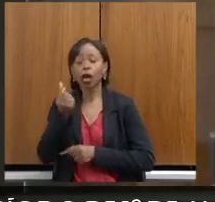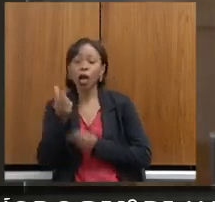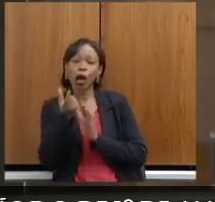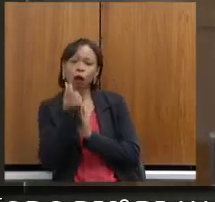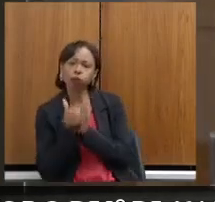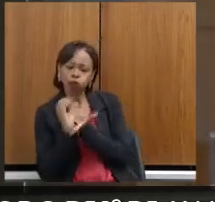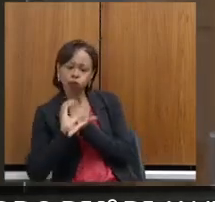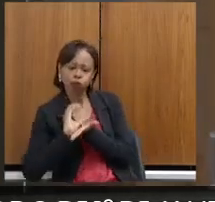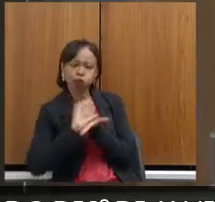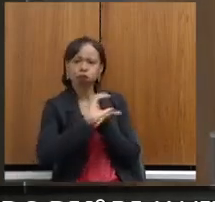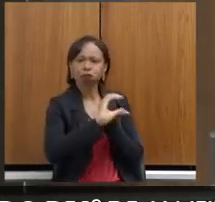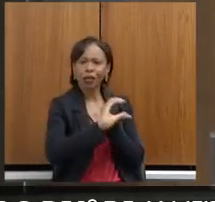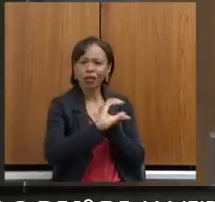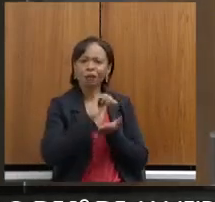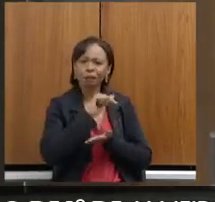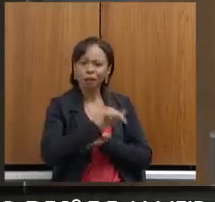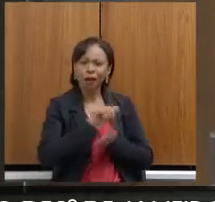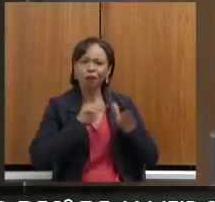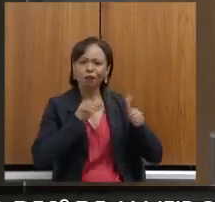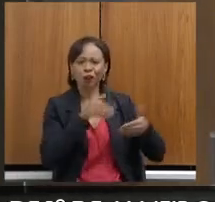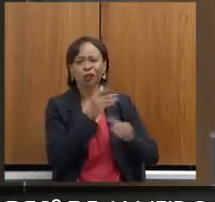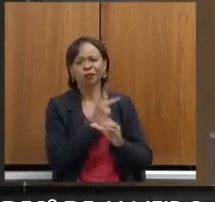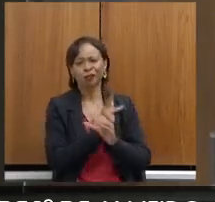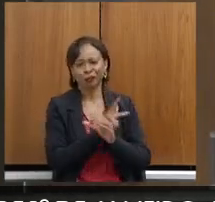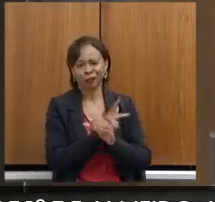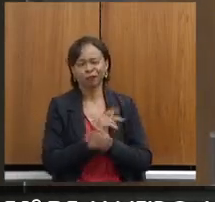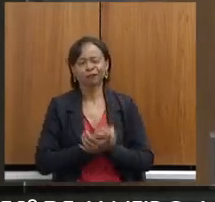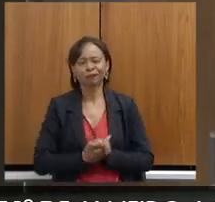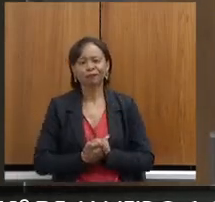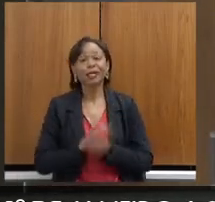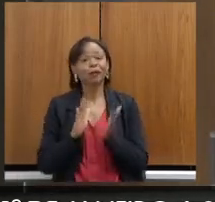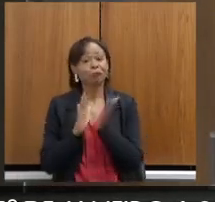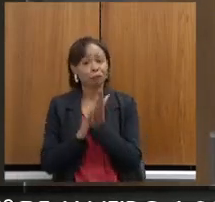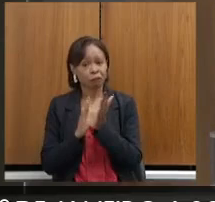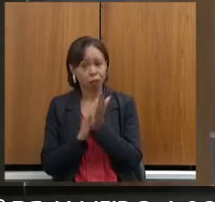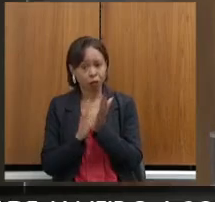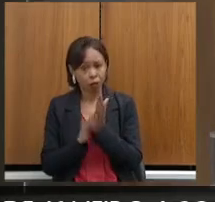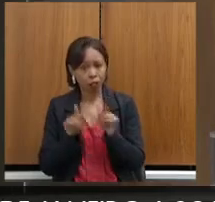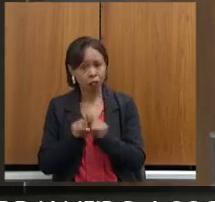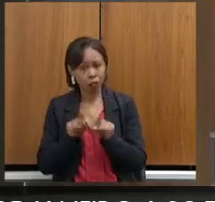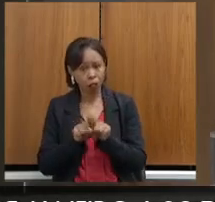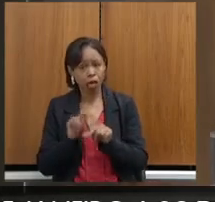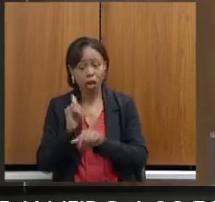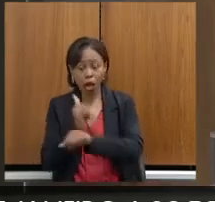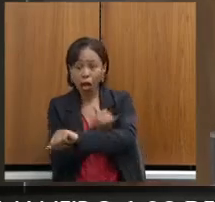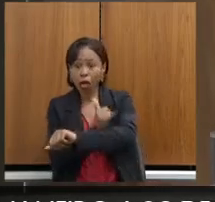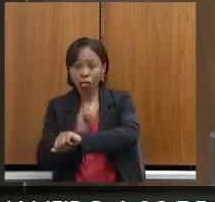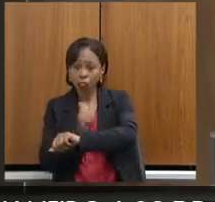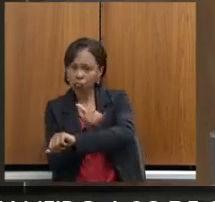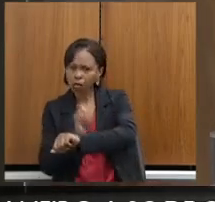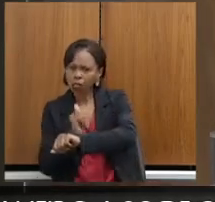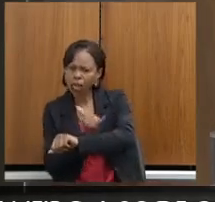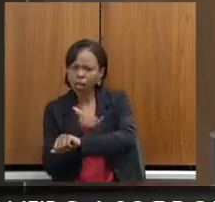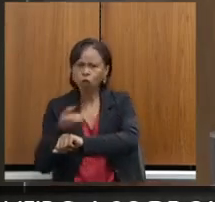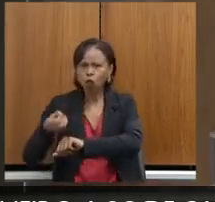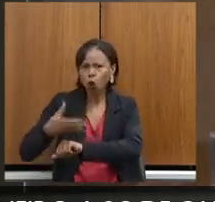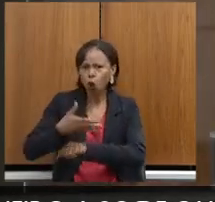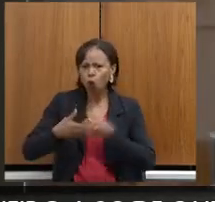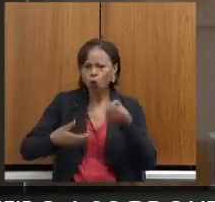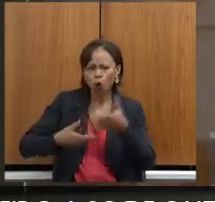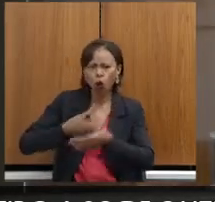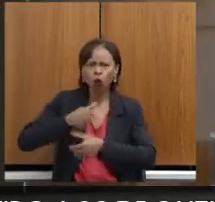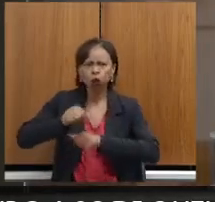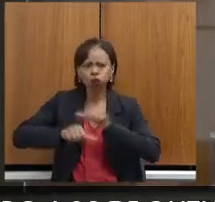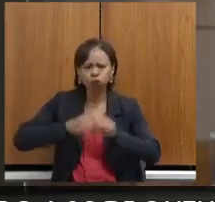e também parabenizar aí pela questão estratégica questão da modernização em